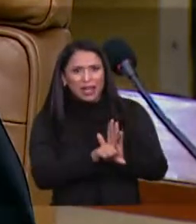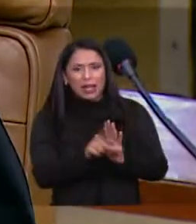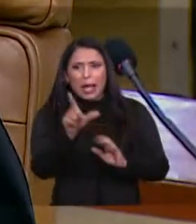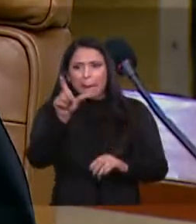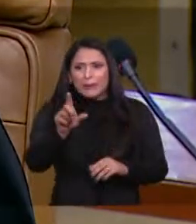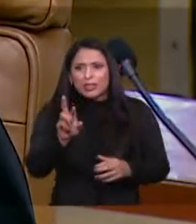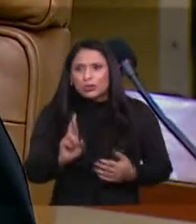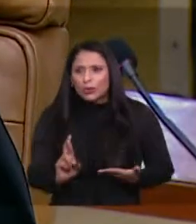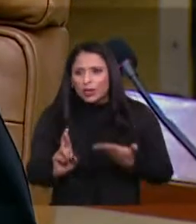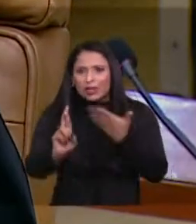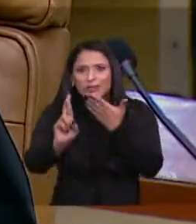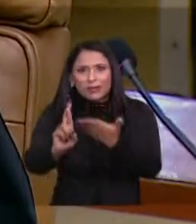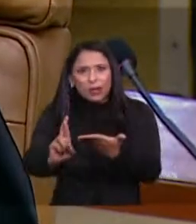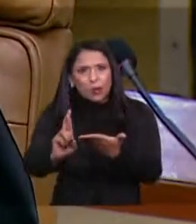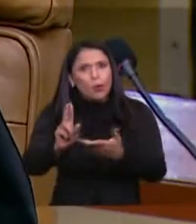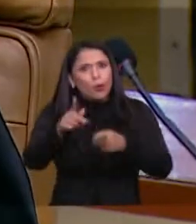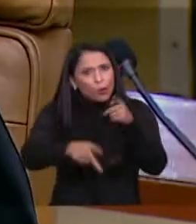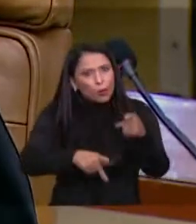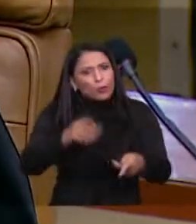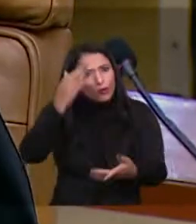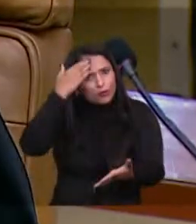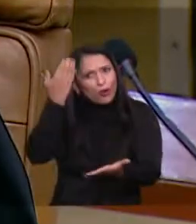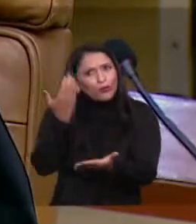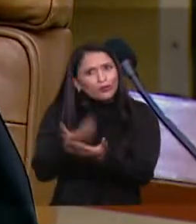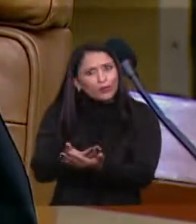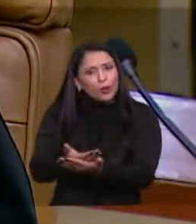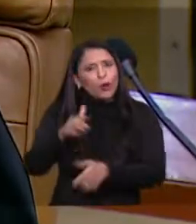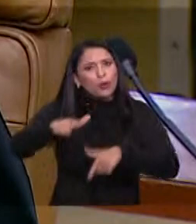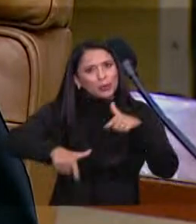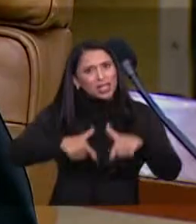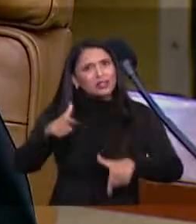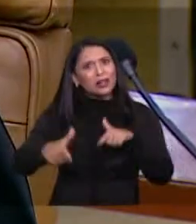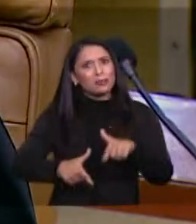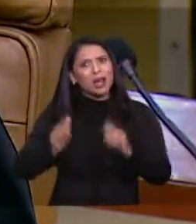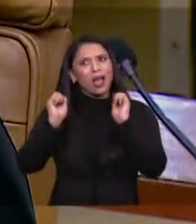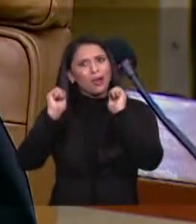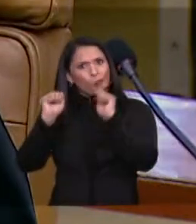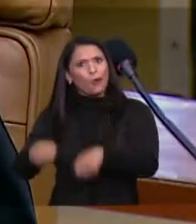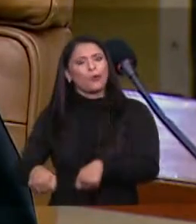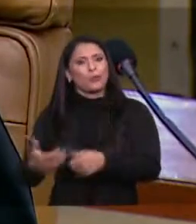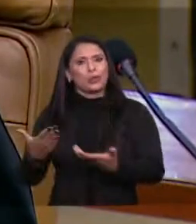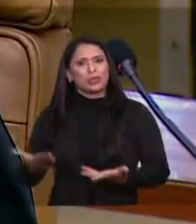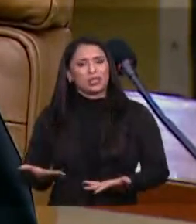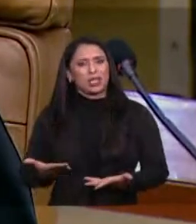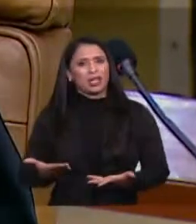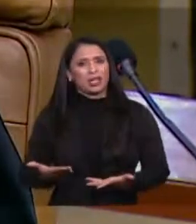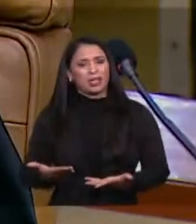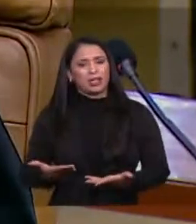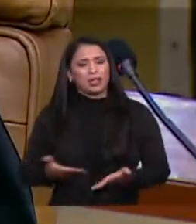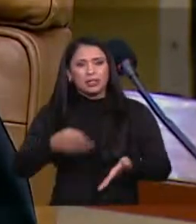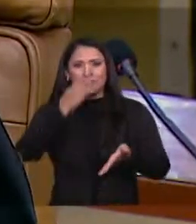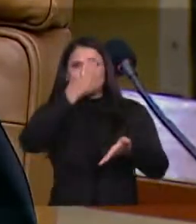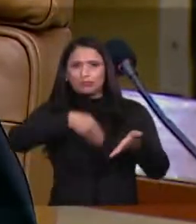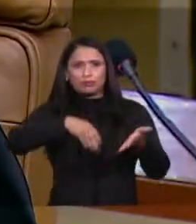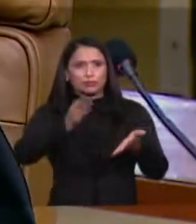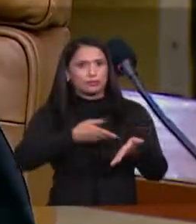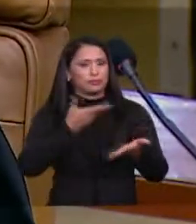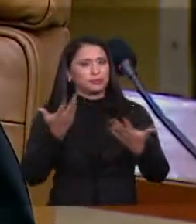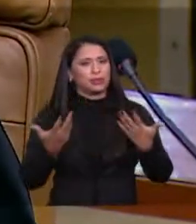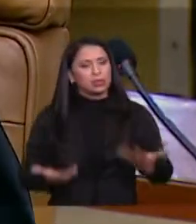aumentos é depositar da confiança Popular para o exercício do poder em seja juízo de reprovação